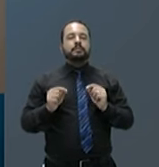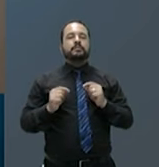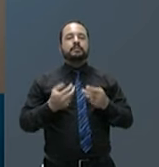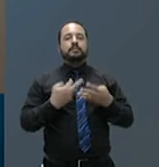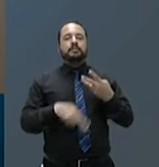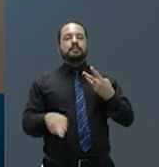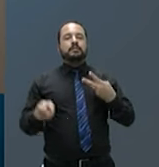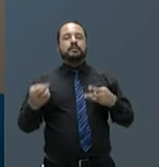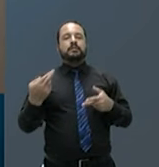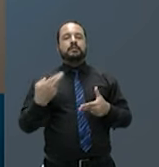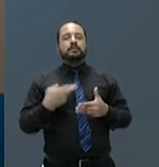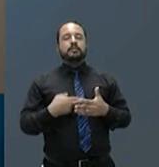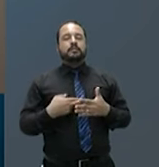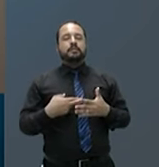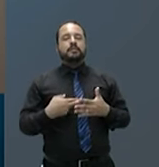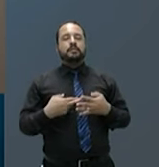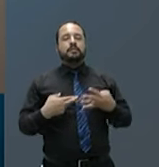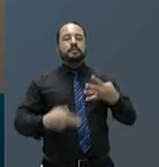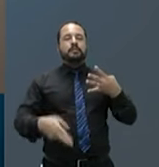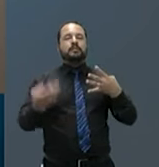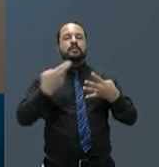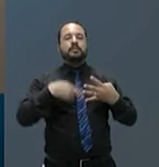recurso que não detém